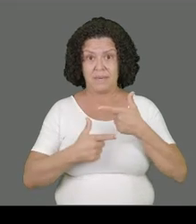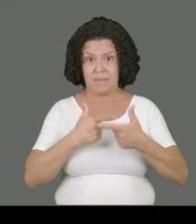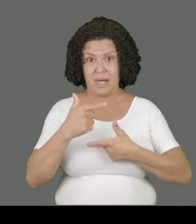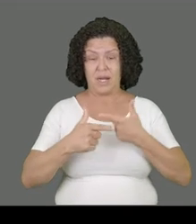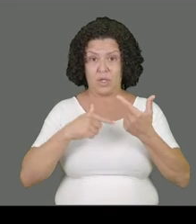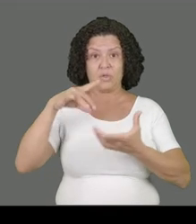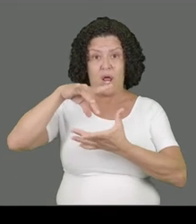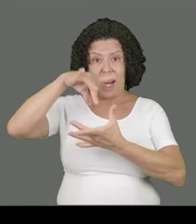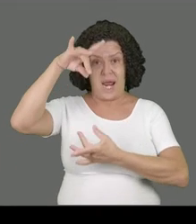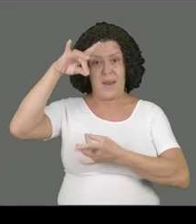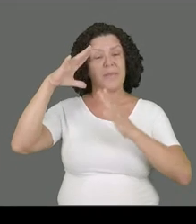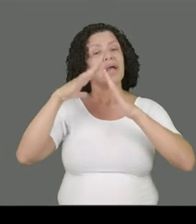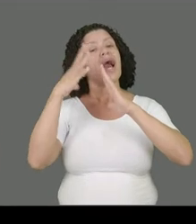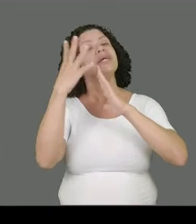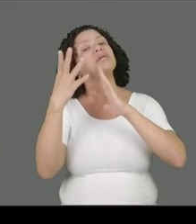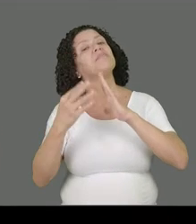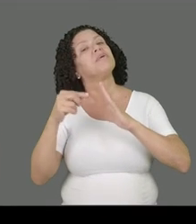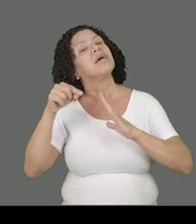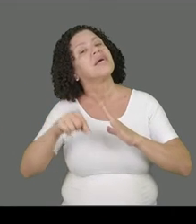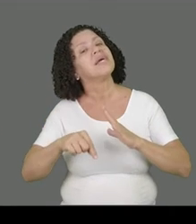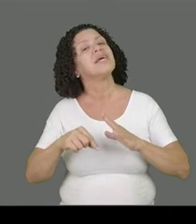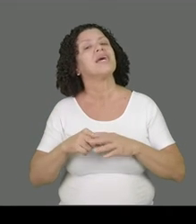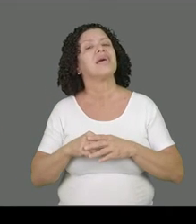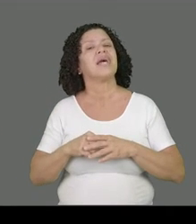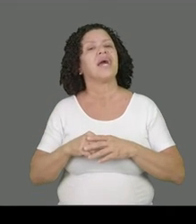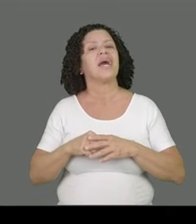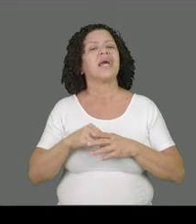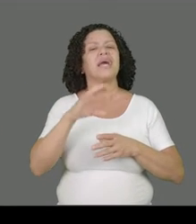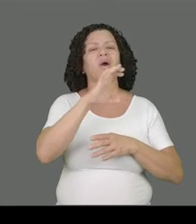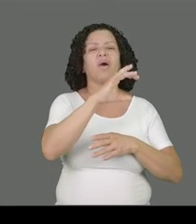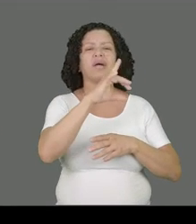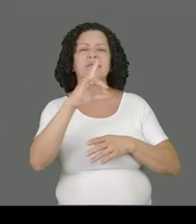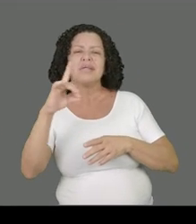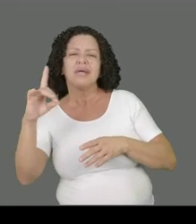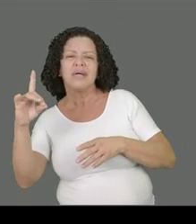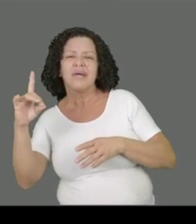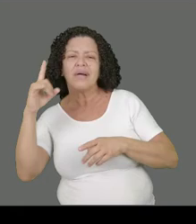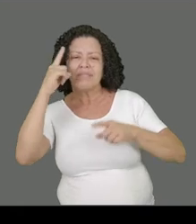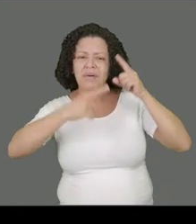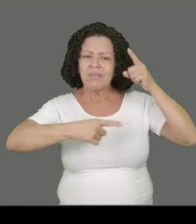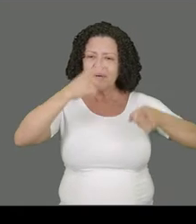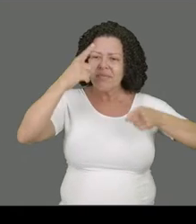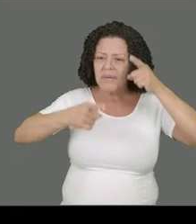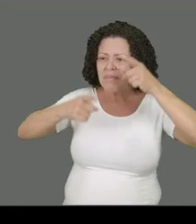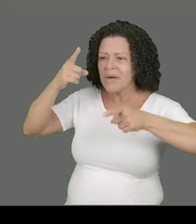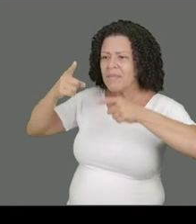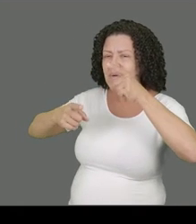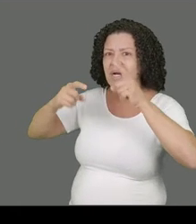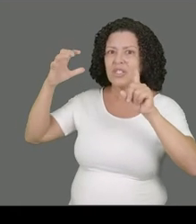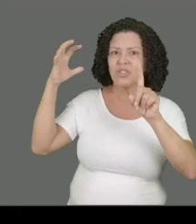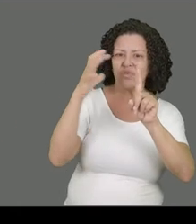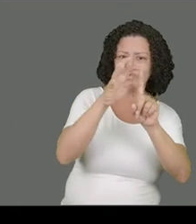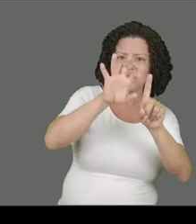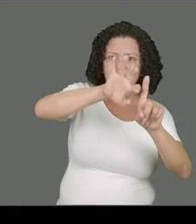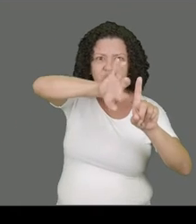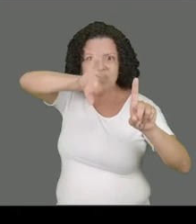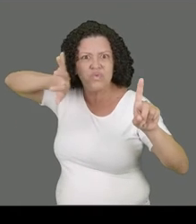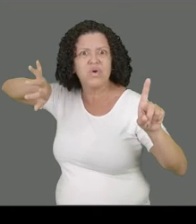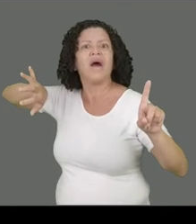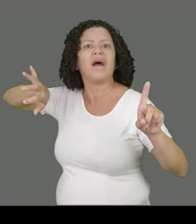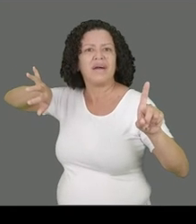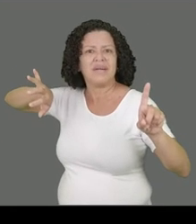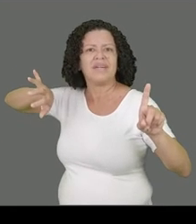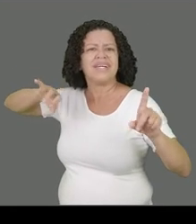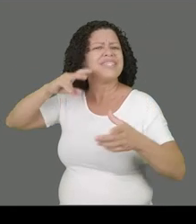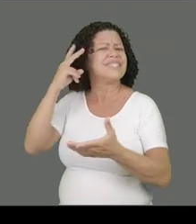Temos um trabalhador espiritual na nossa casa, que é quem coordena os trabalhos da desobsessão, que eu